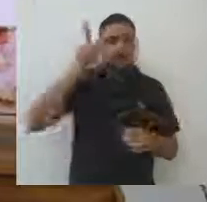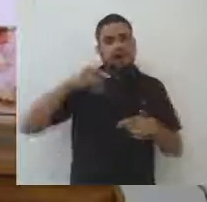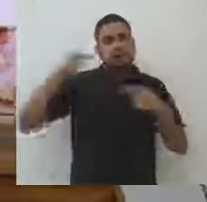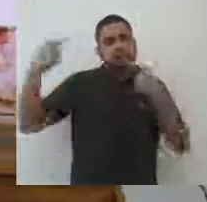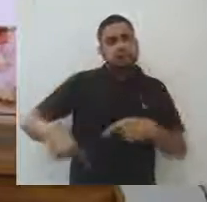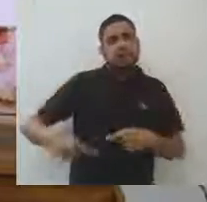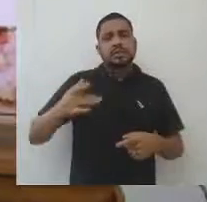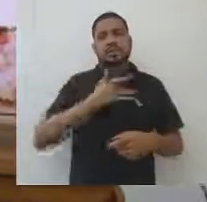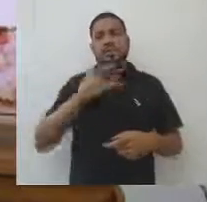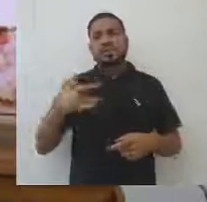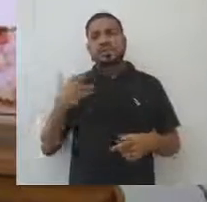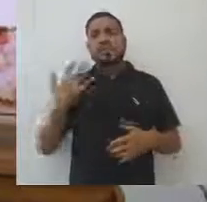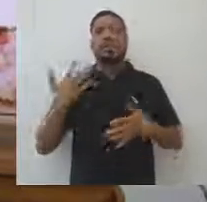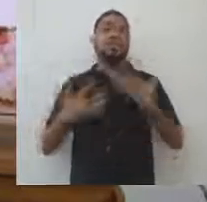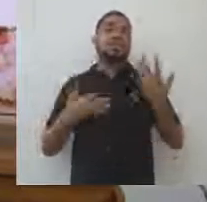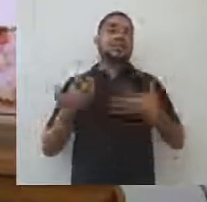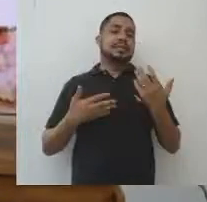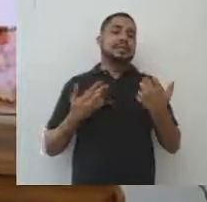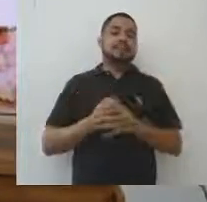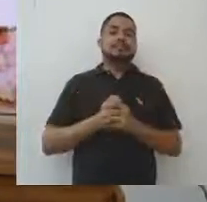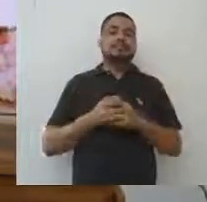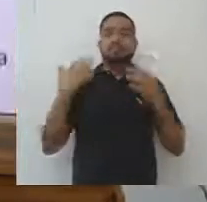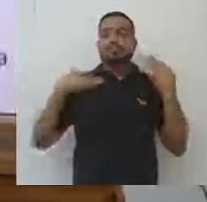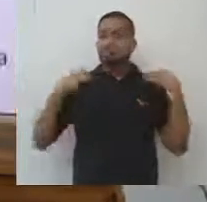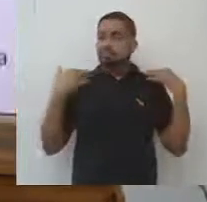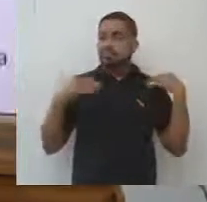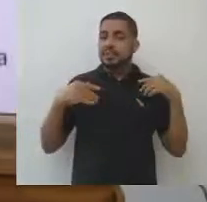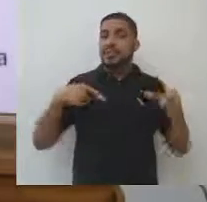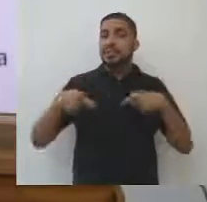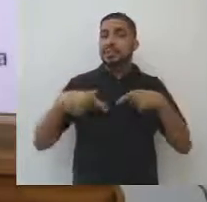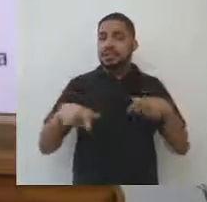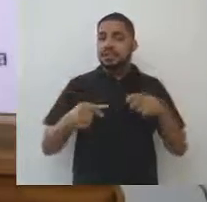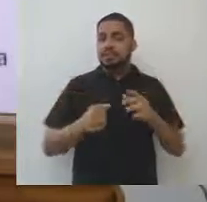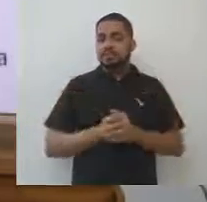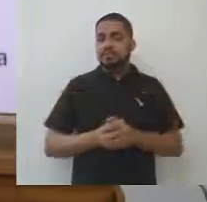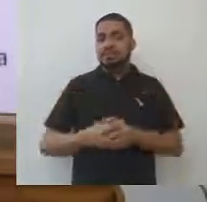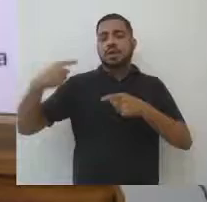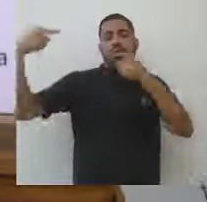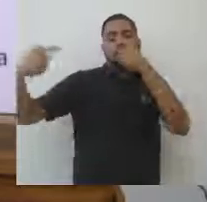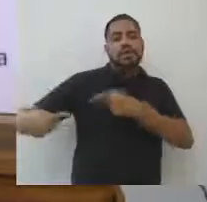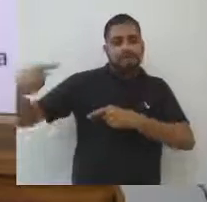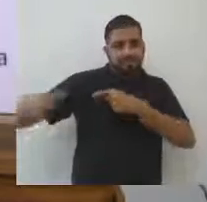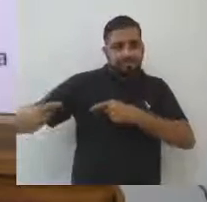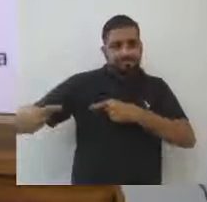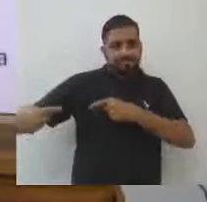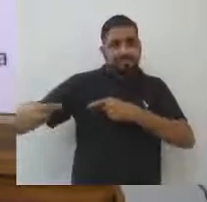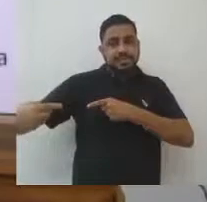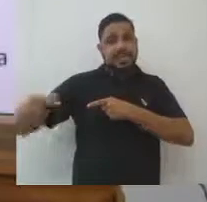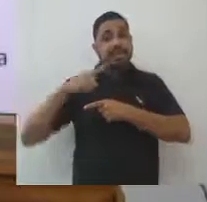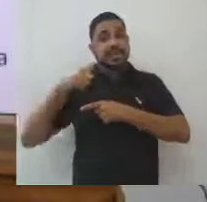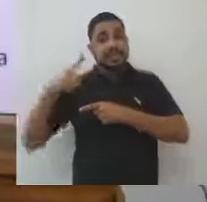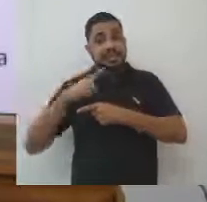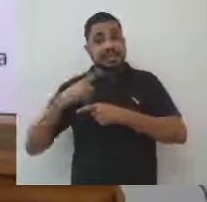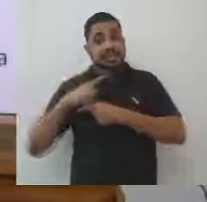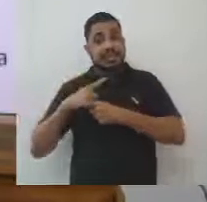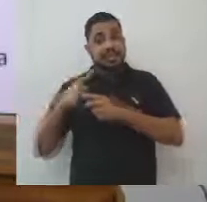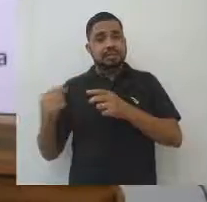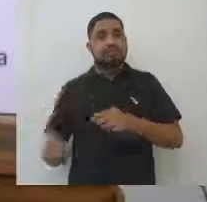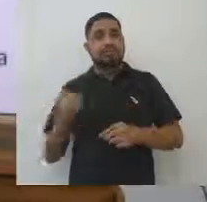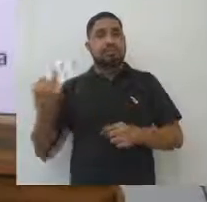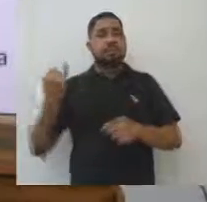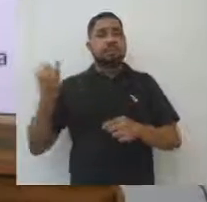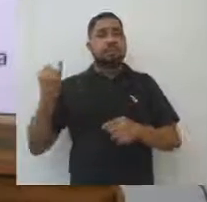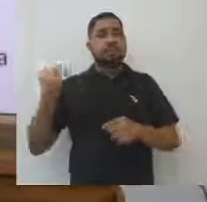competição, saúde, lazer e trabalho. Na competição, a gente viu que vai prezar